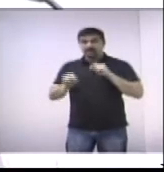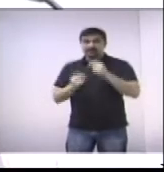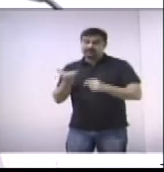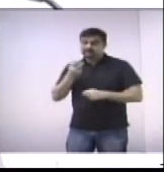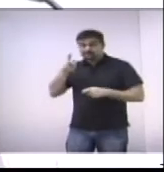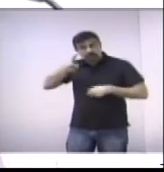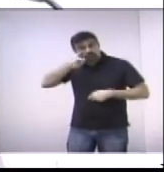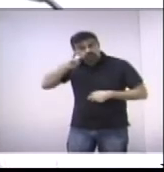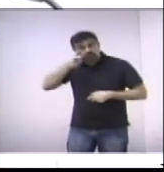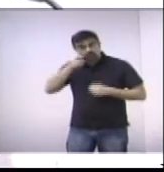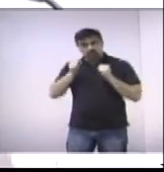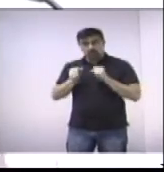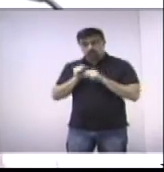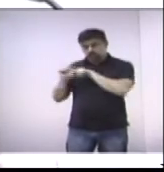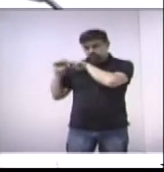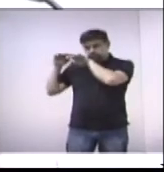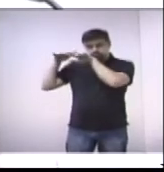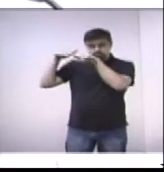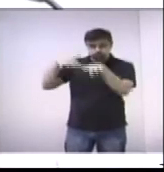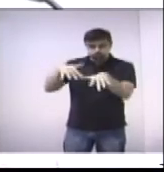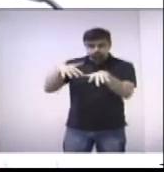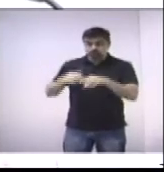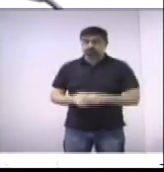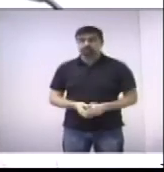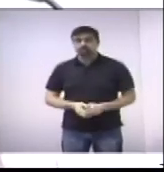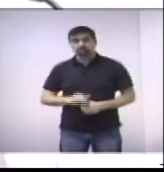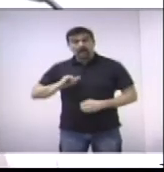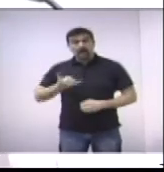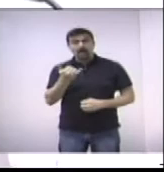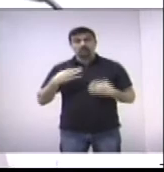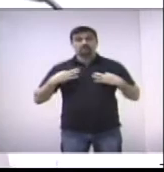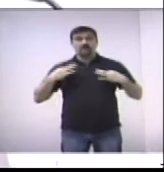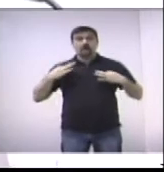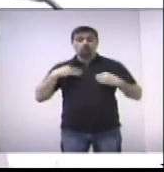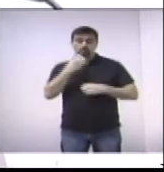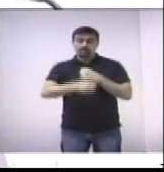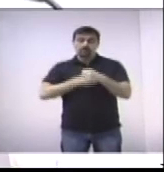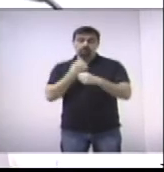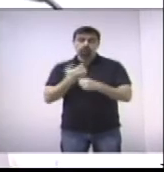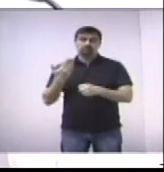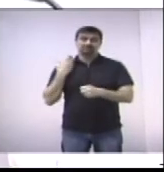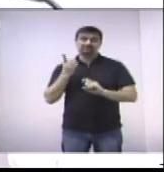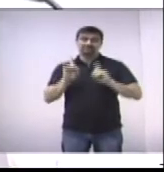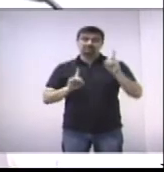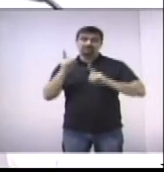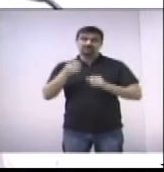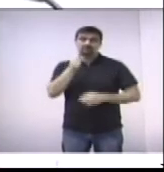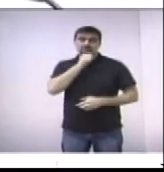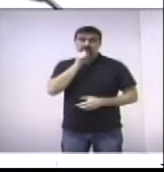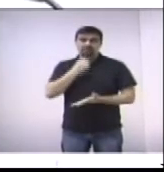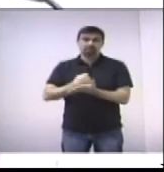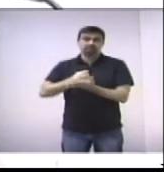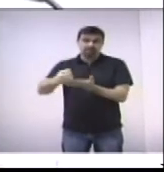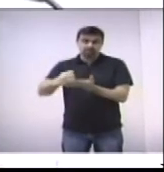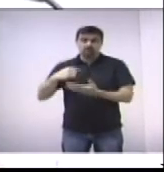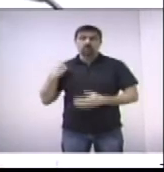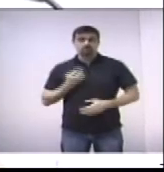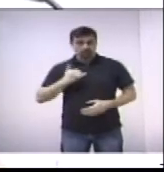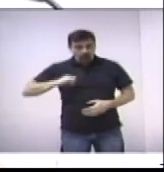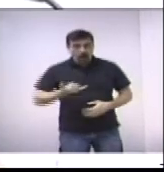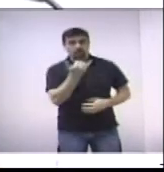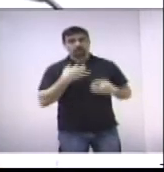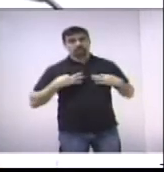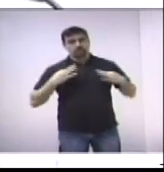assistir também no nosso estilo em Paulínia. O site Cosme, de 21 de janeiro de 2010, consta que a